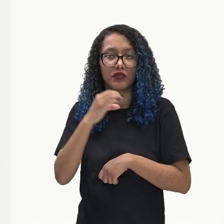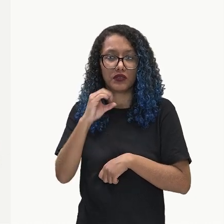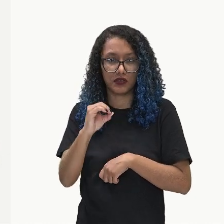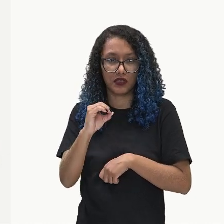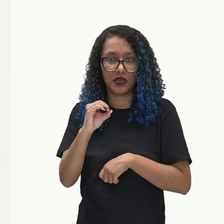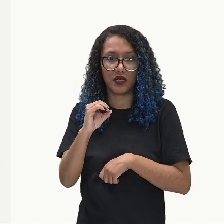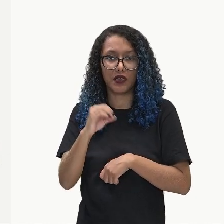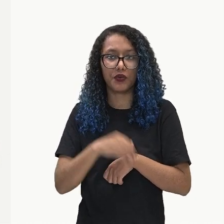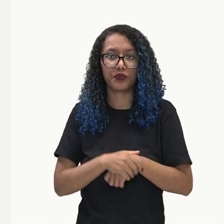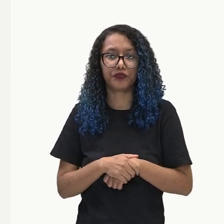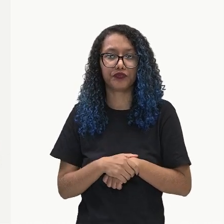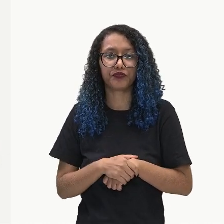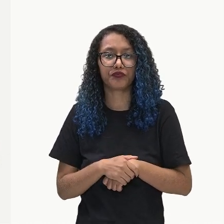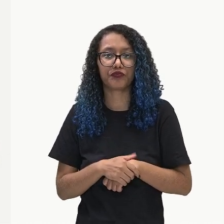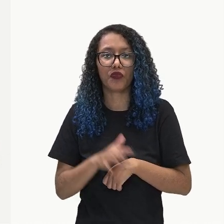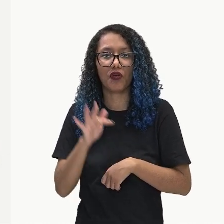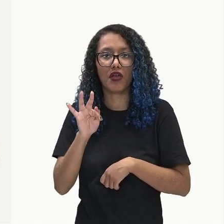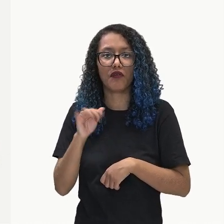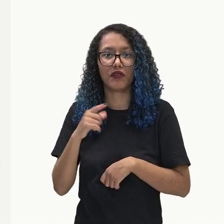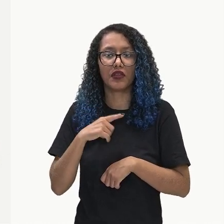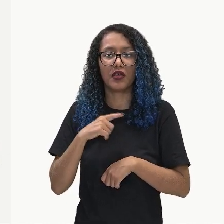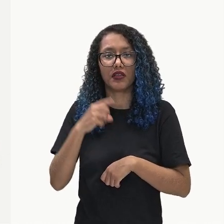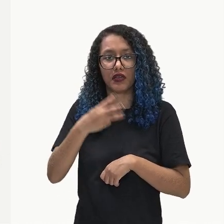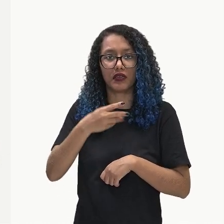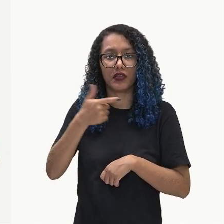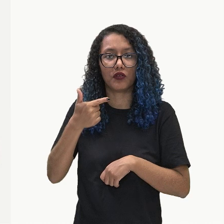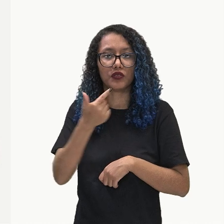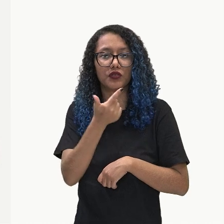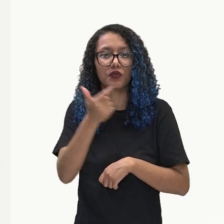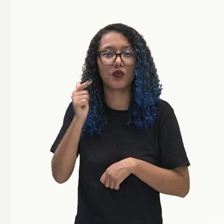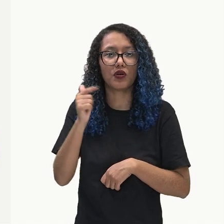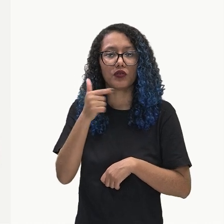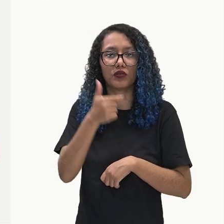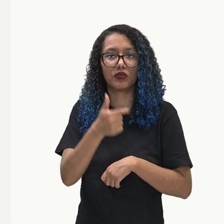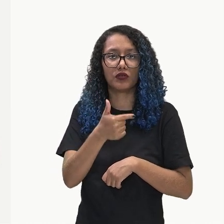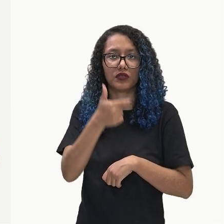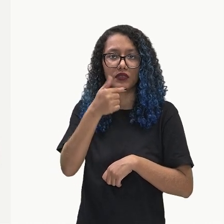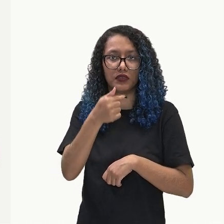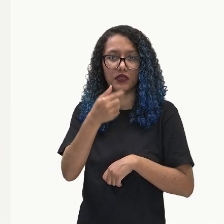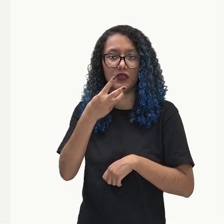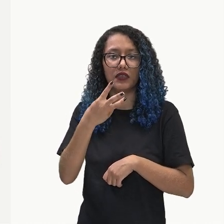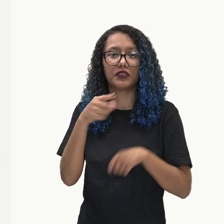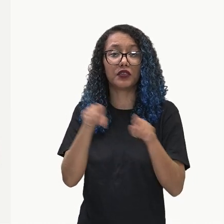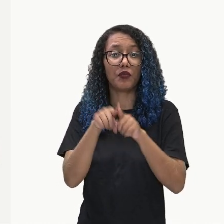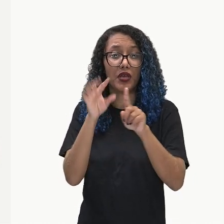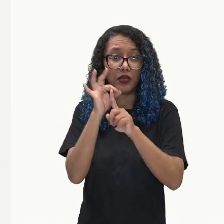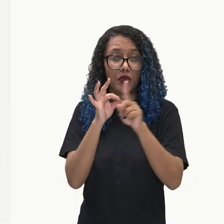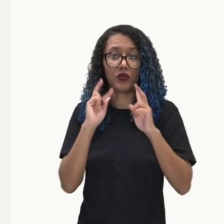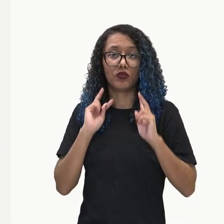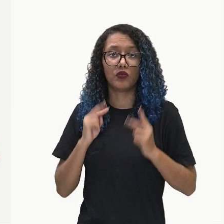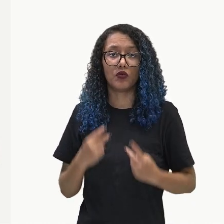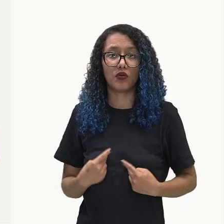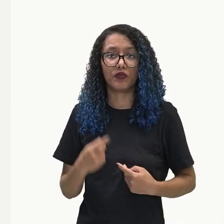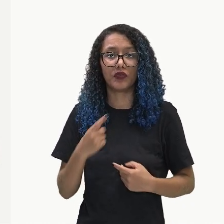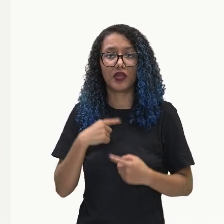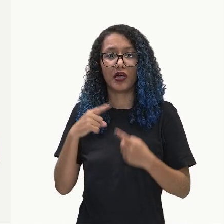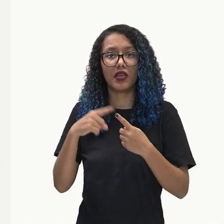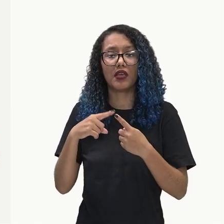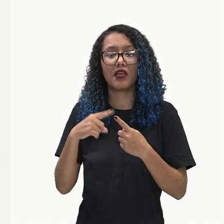Kelvin 273. E a temperatura humana aqui em 37